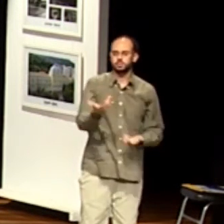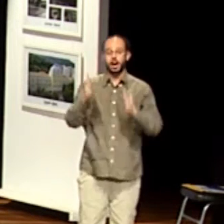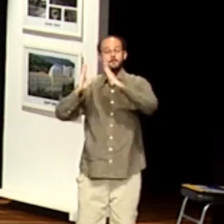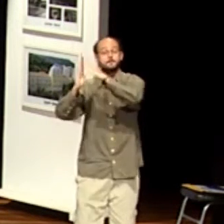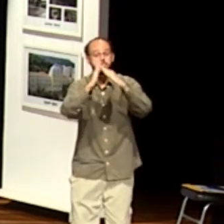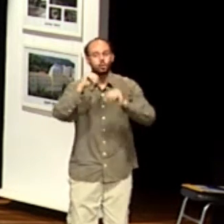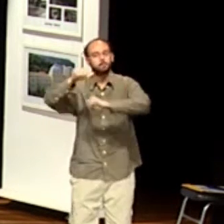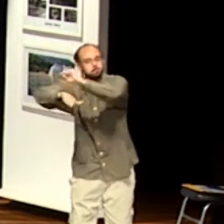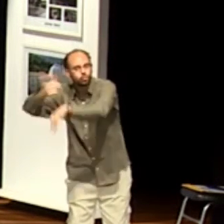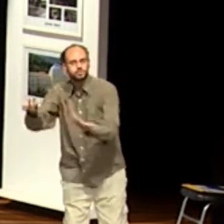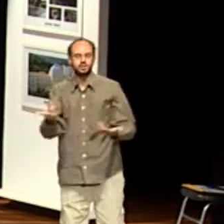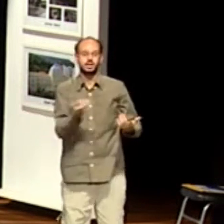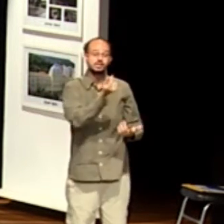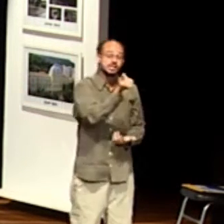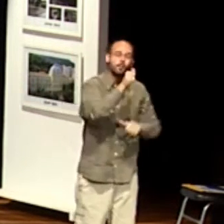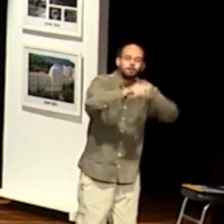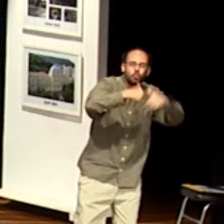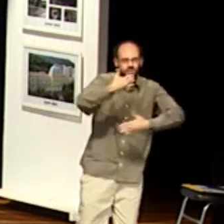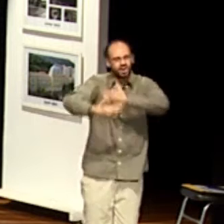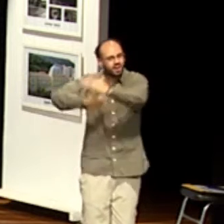uma segurança.